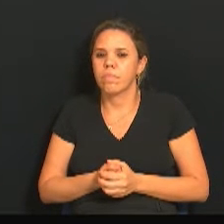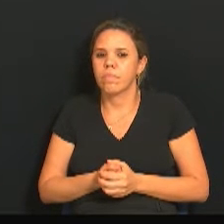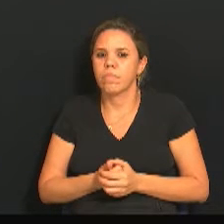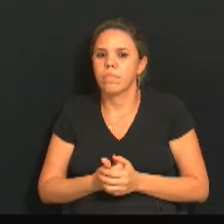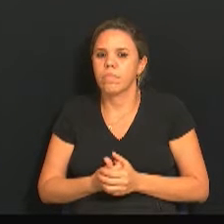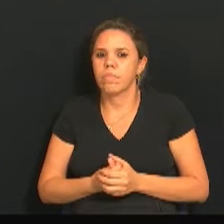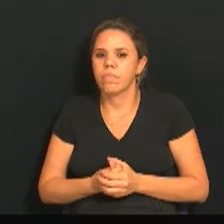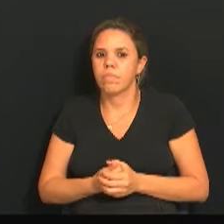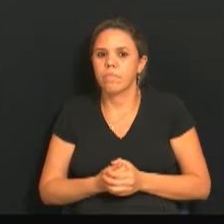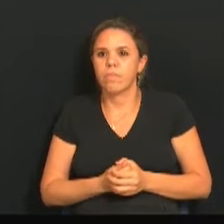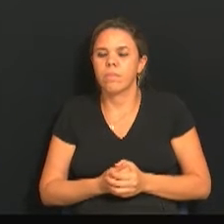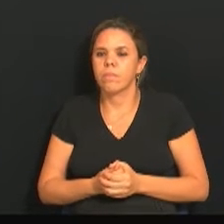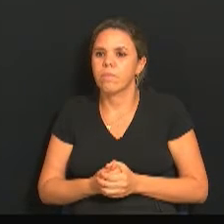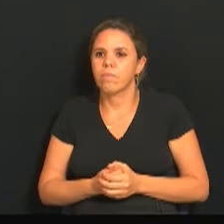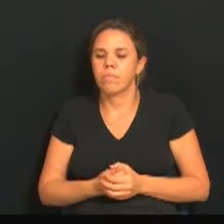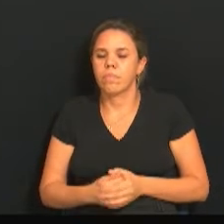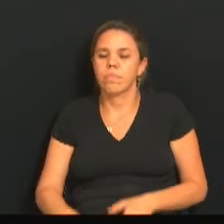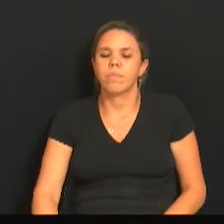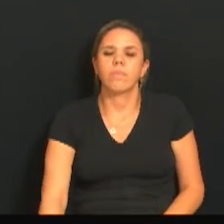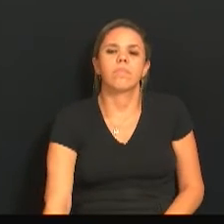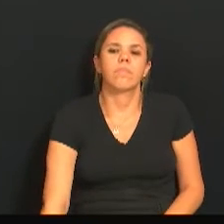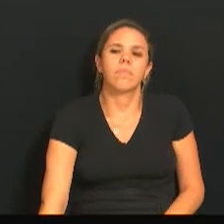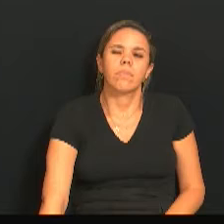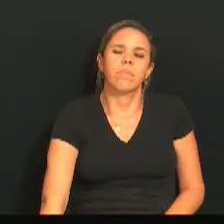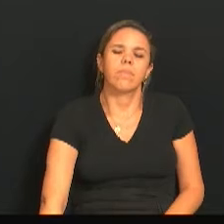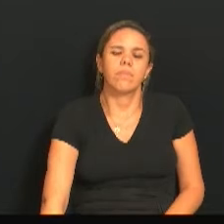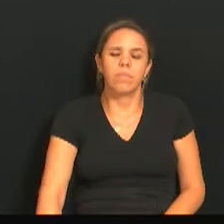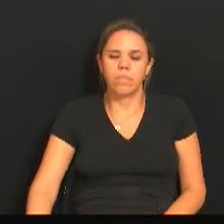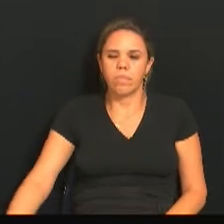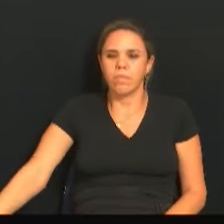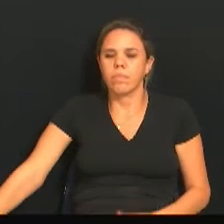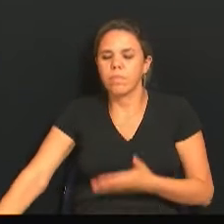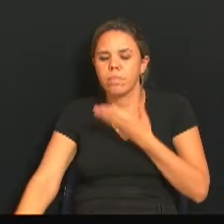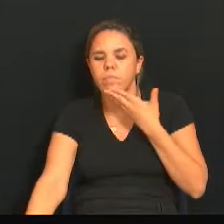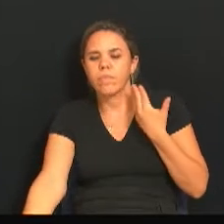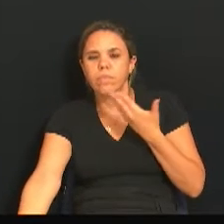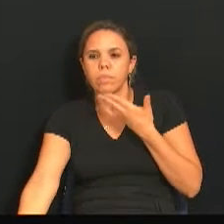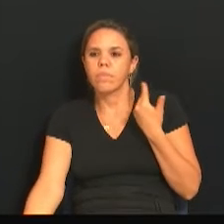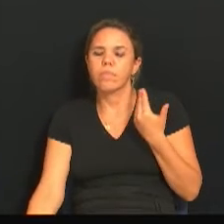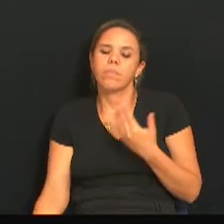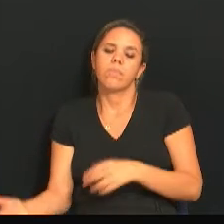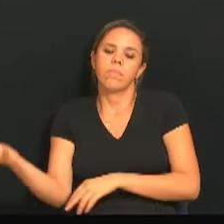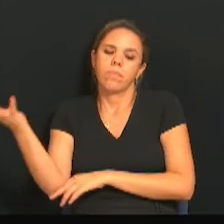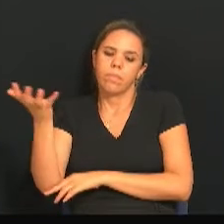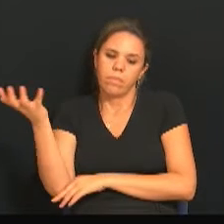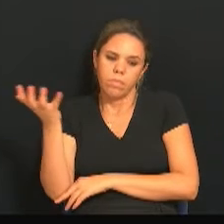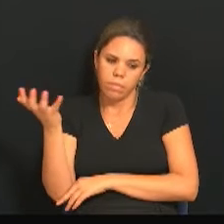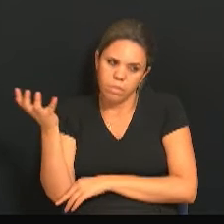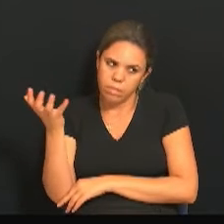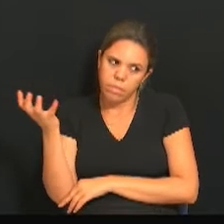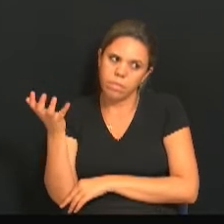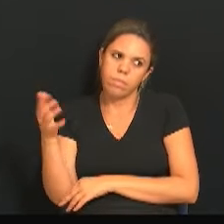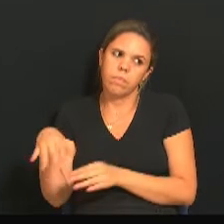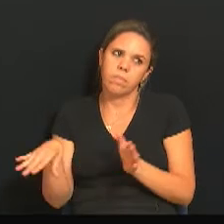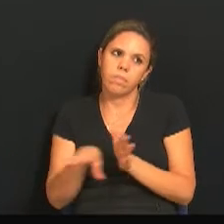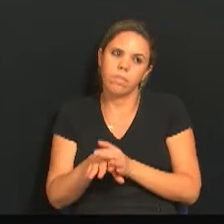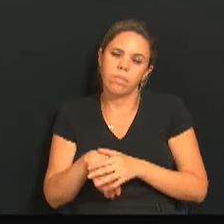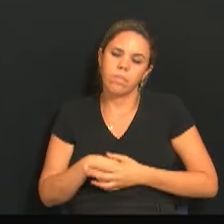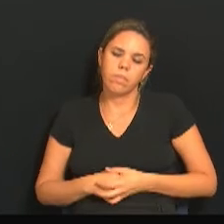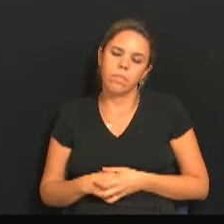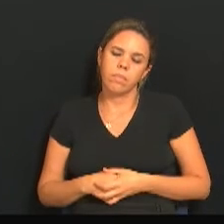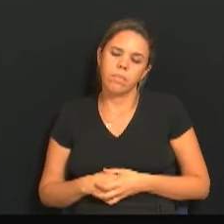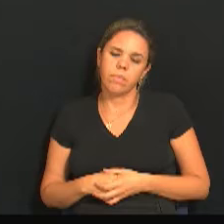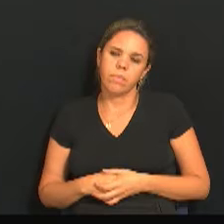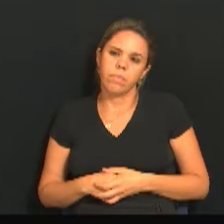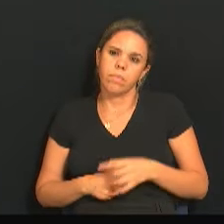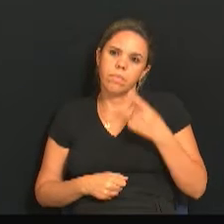fica favorável aos meliantes, a uma série de outros fatores, não é? Eu vejo